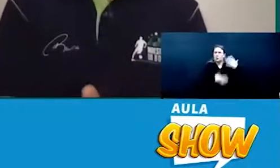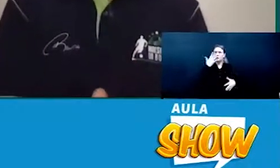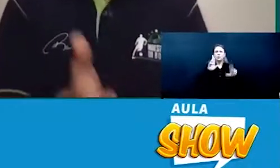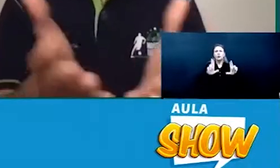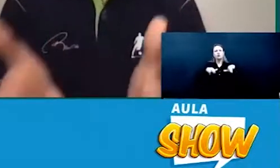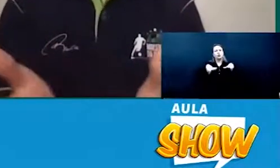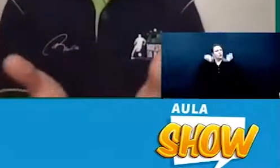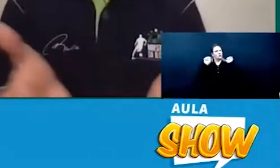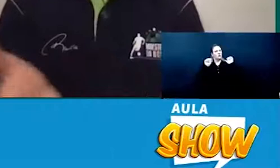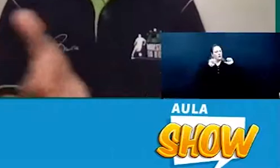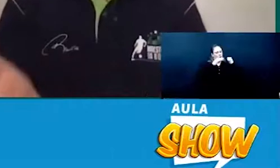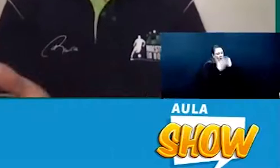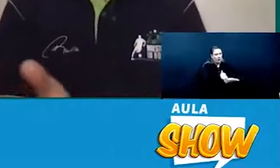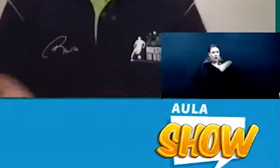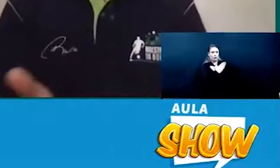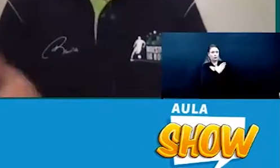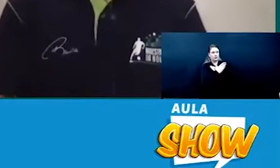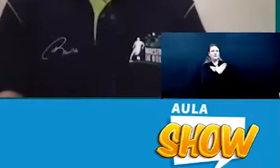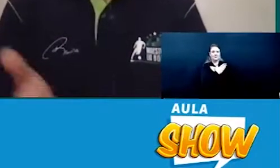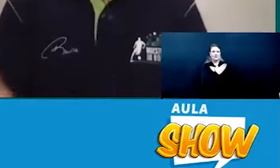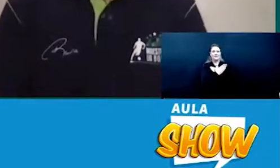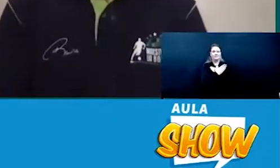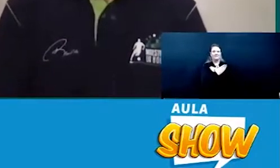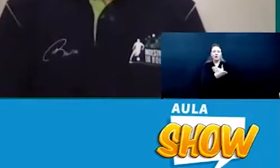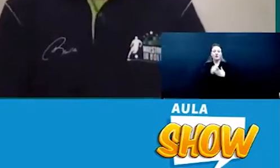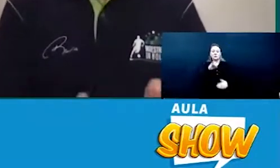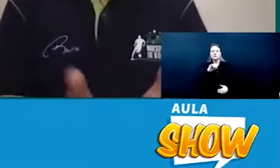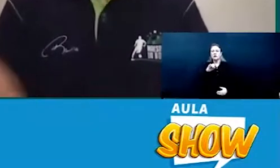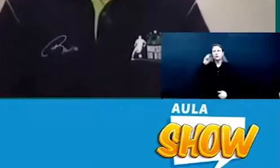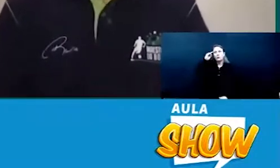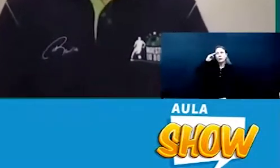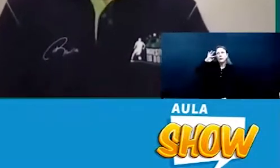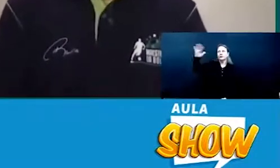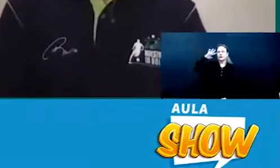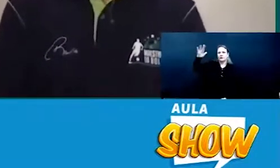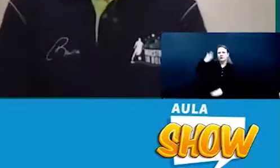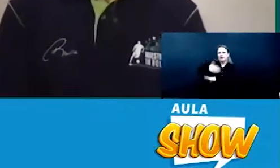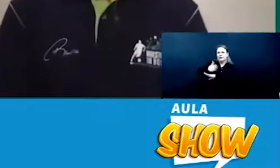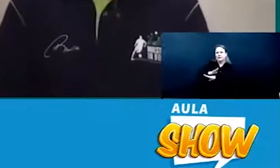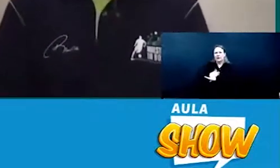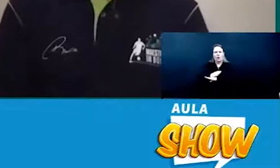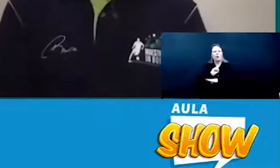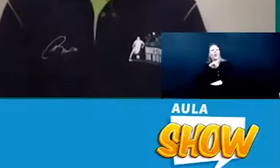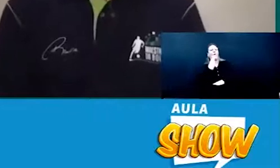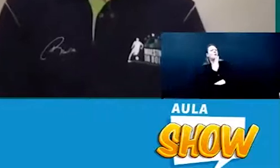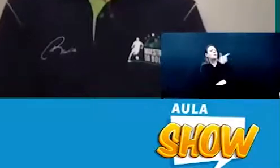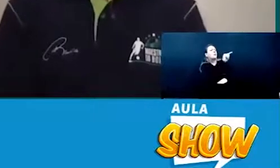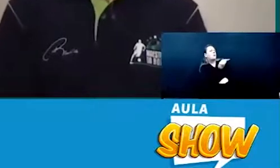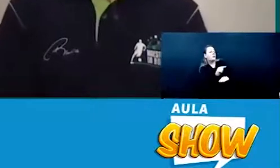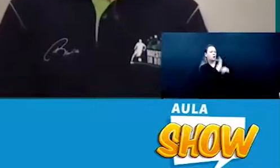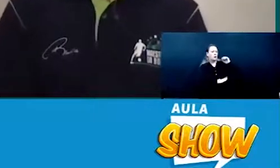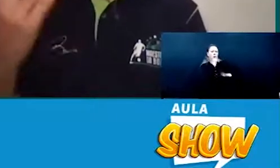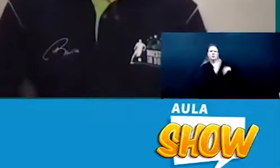aliado nesse objetivo que se alguma criança tem de ser atleta ou de qualquer profissão que venha